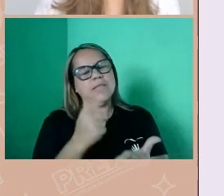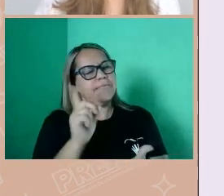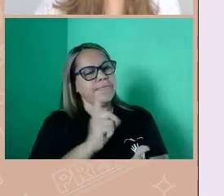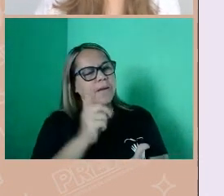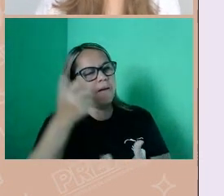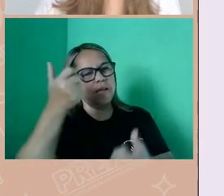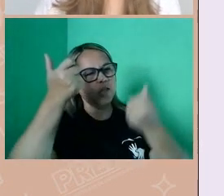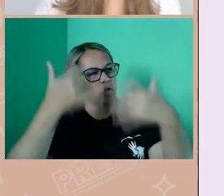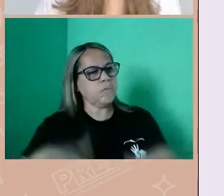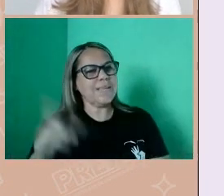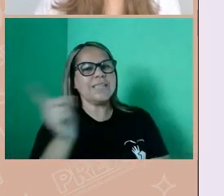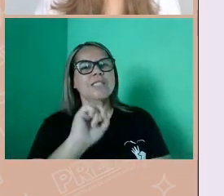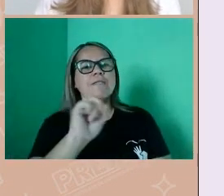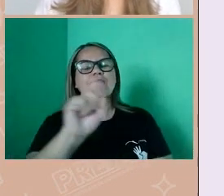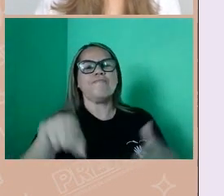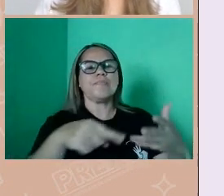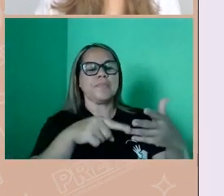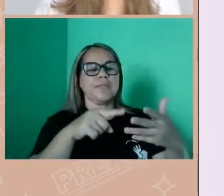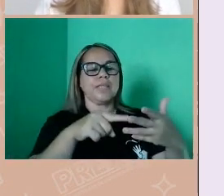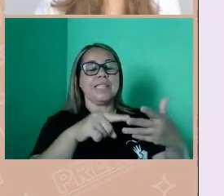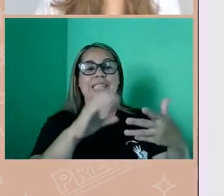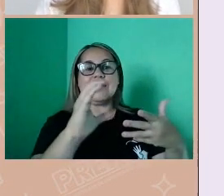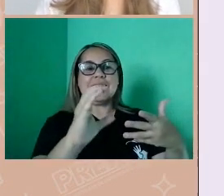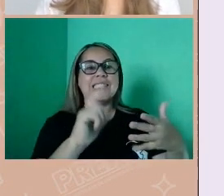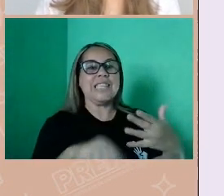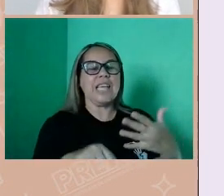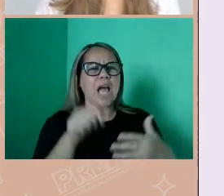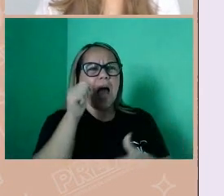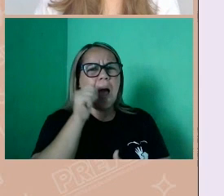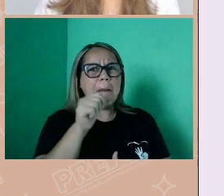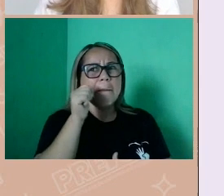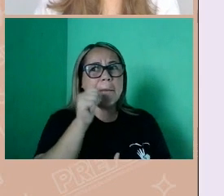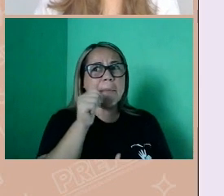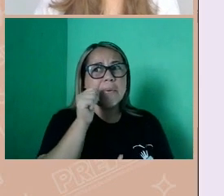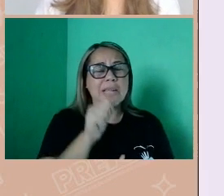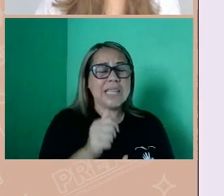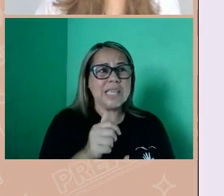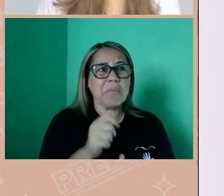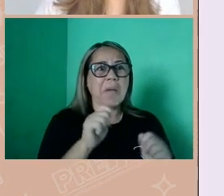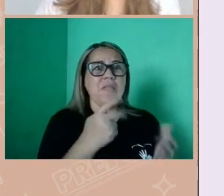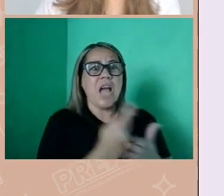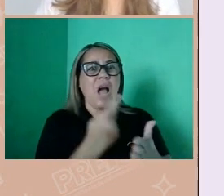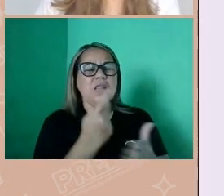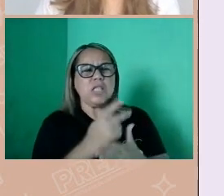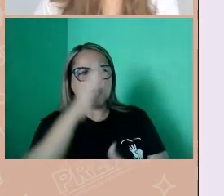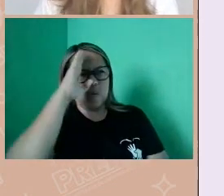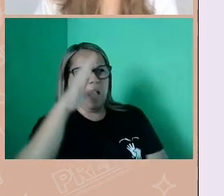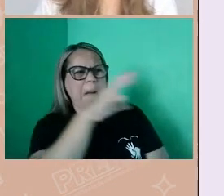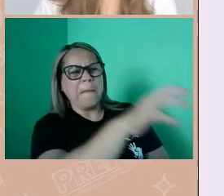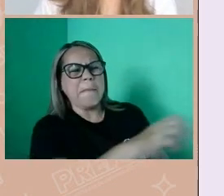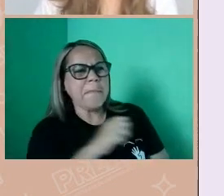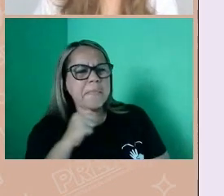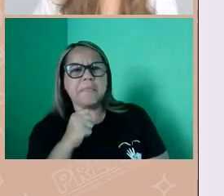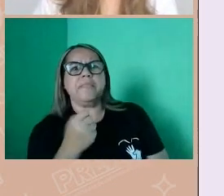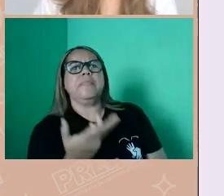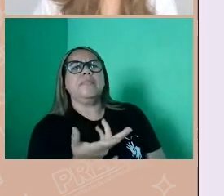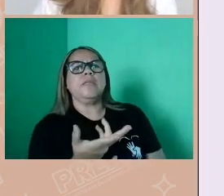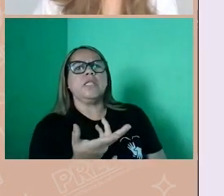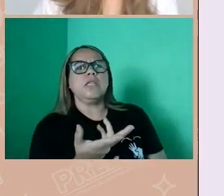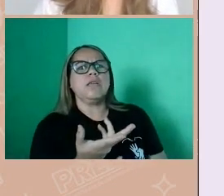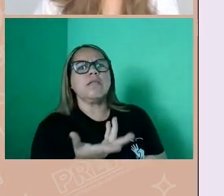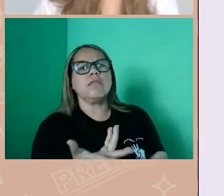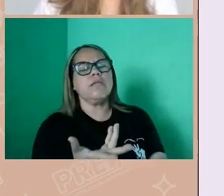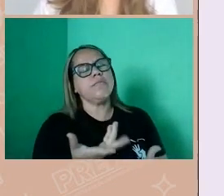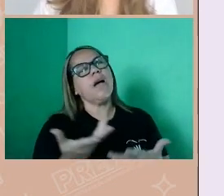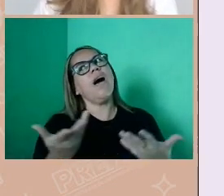a justificativa letra C as mulheres correm o risco de serem maltratadas por soldados talibãs que são inconstantes aí